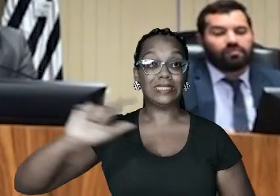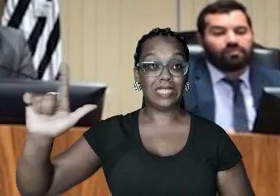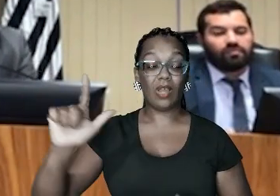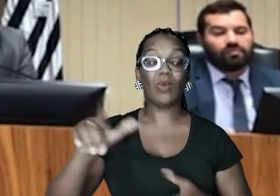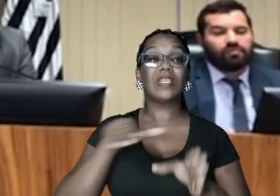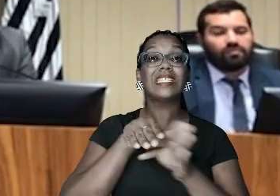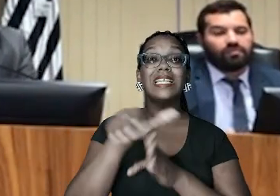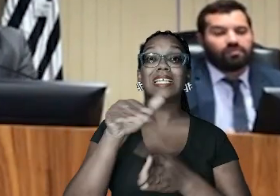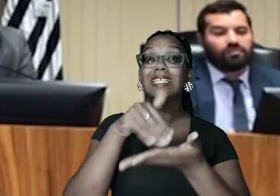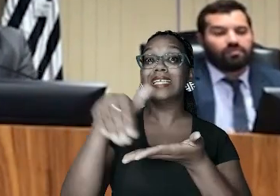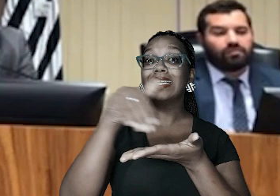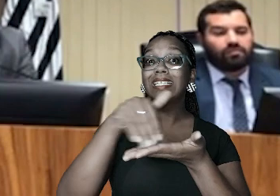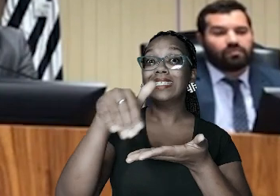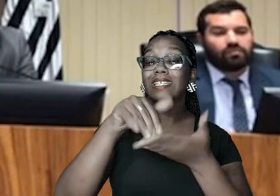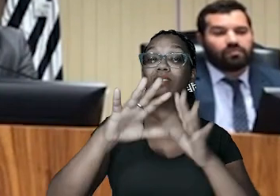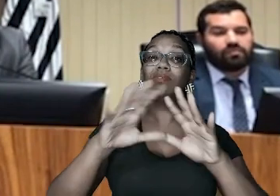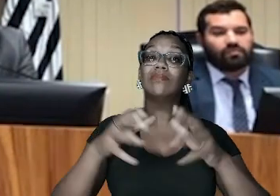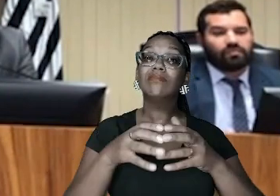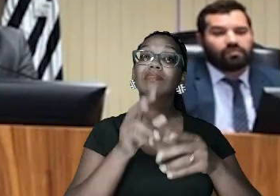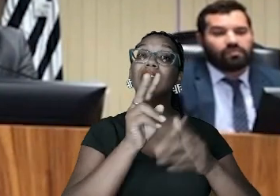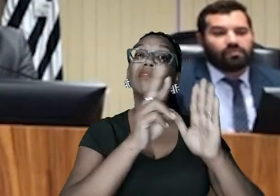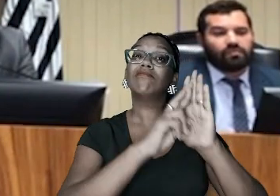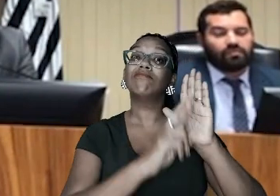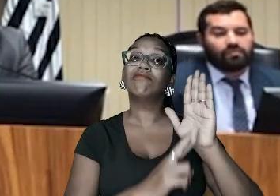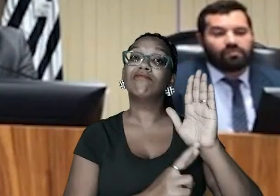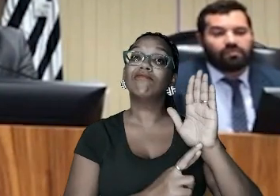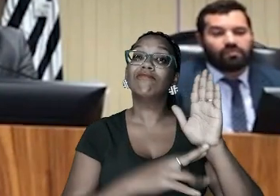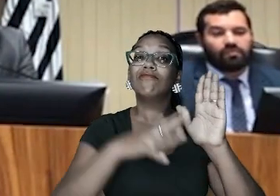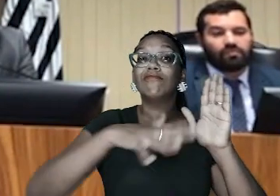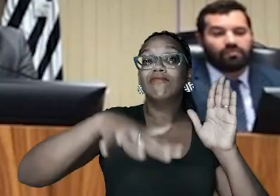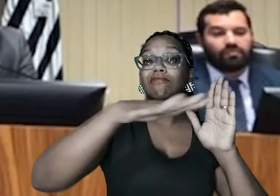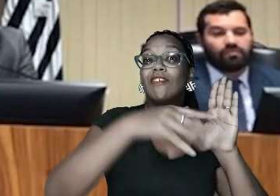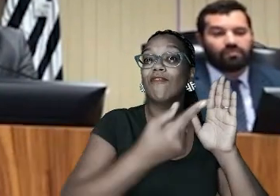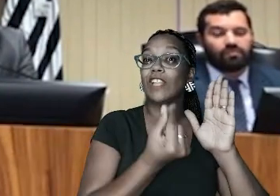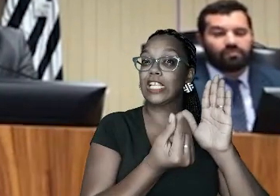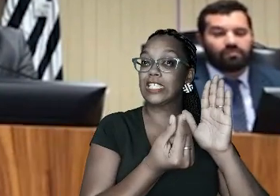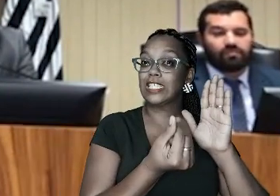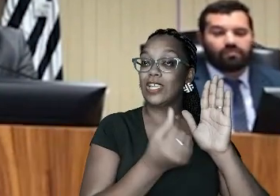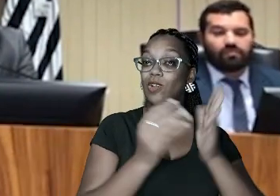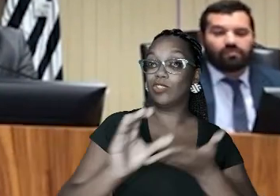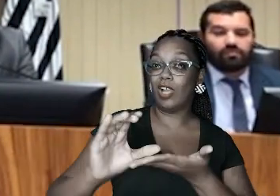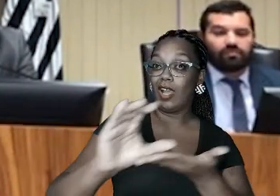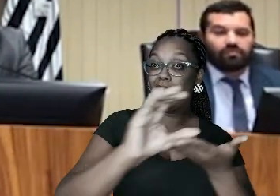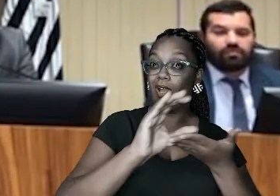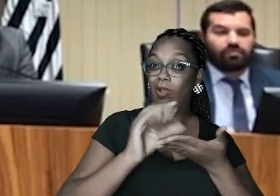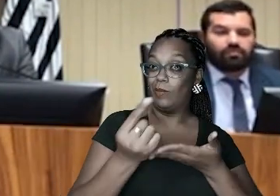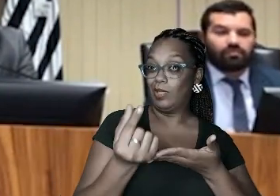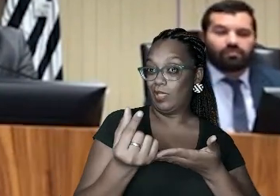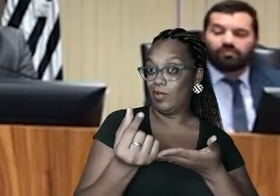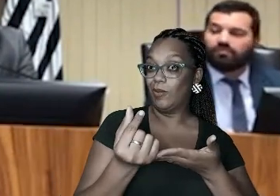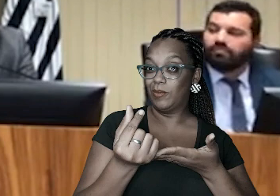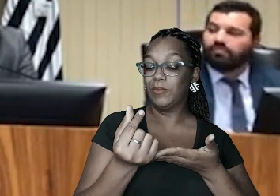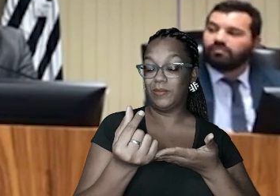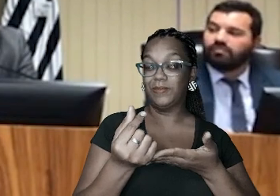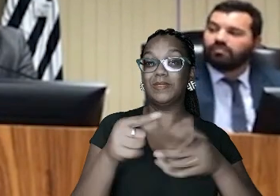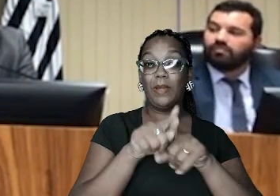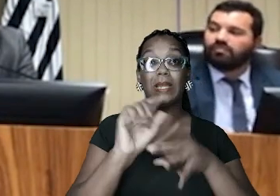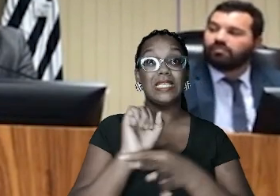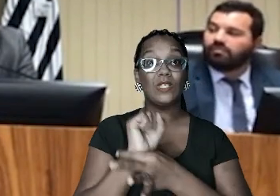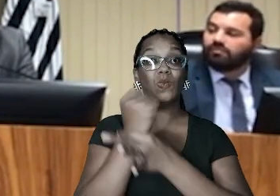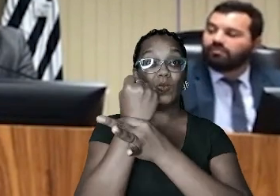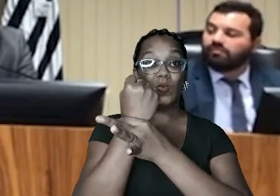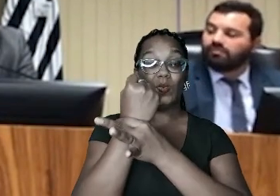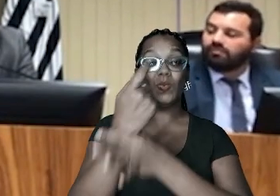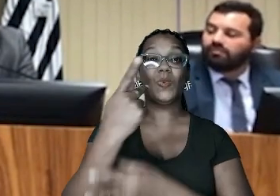procurador do Banco Central Secretário do Conselho monetário Nacional e secretário executivo do comitê de regulação e fiscalização dos mercados